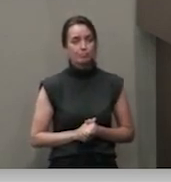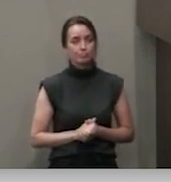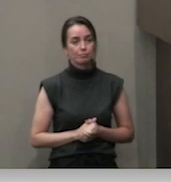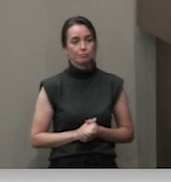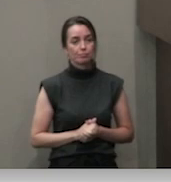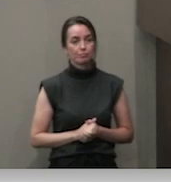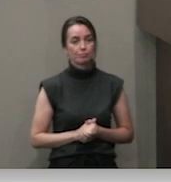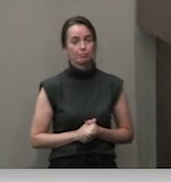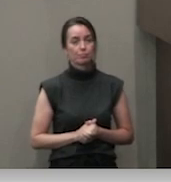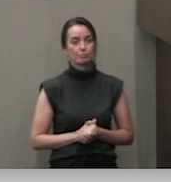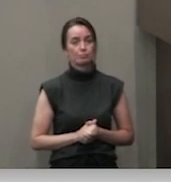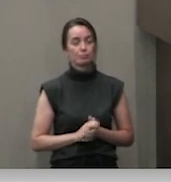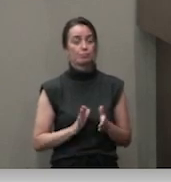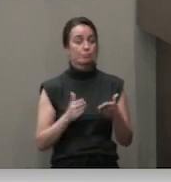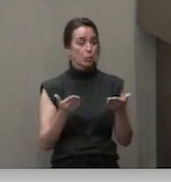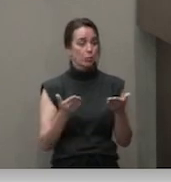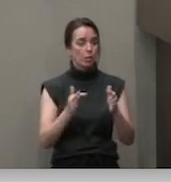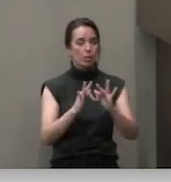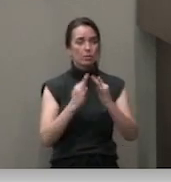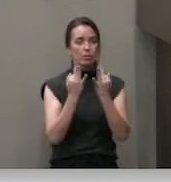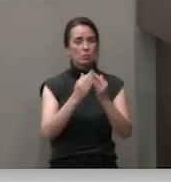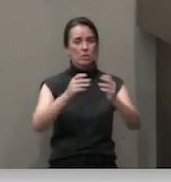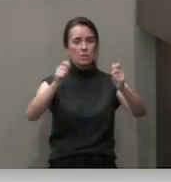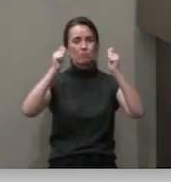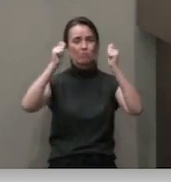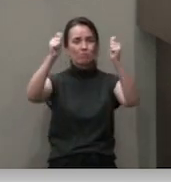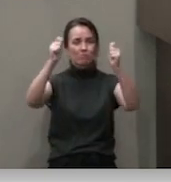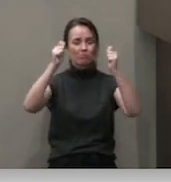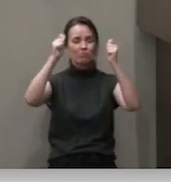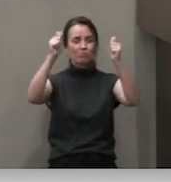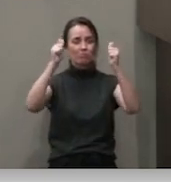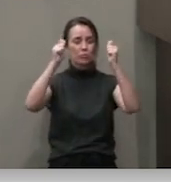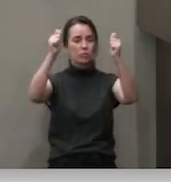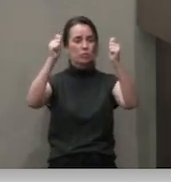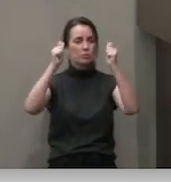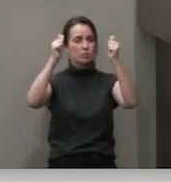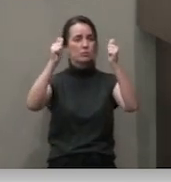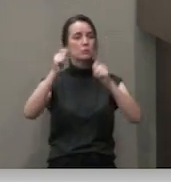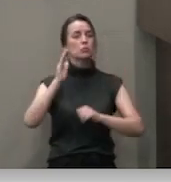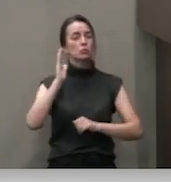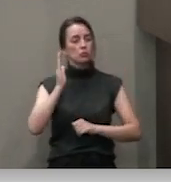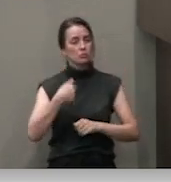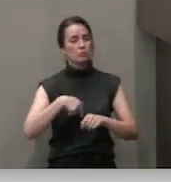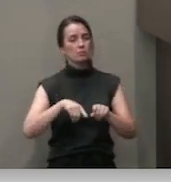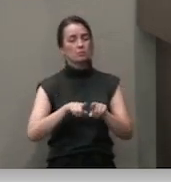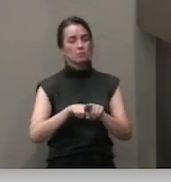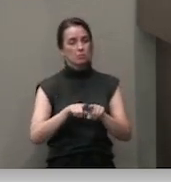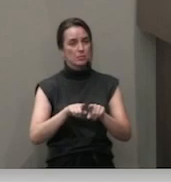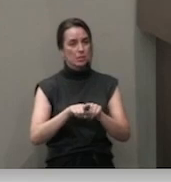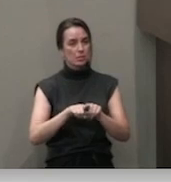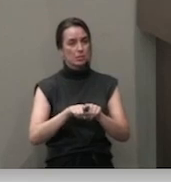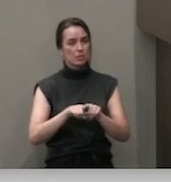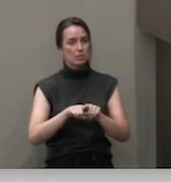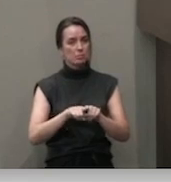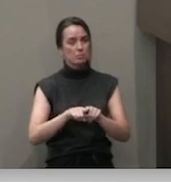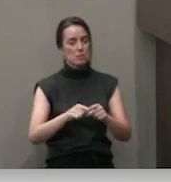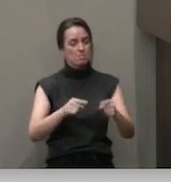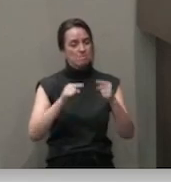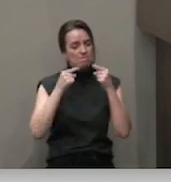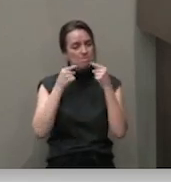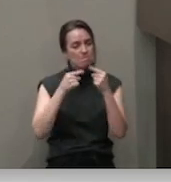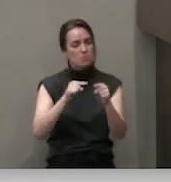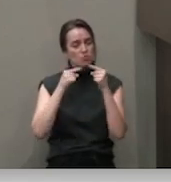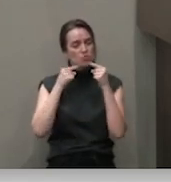Então as famílias protestam já inclusive criticando a Conclusão do